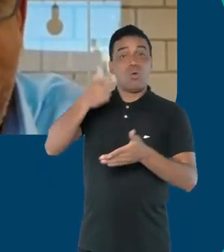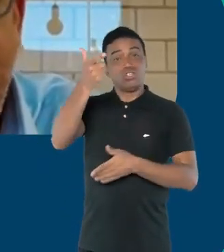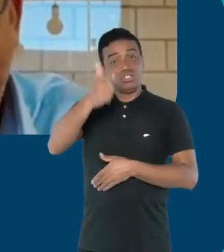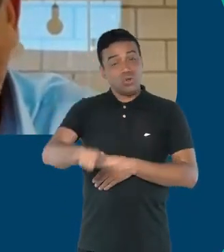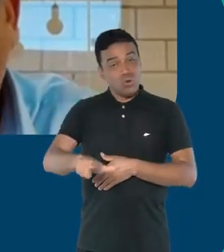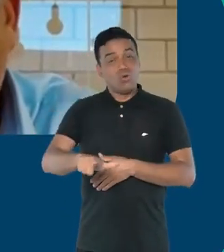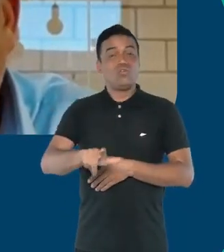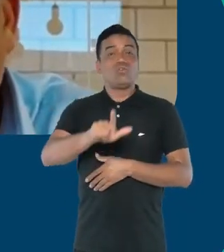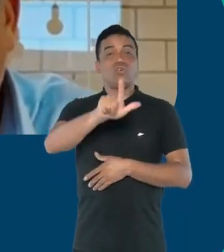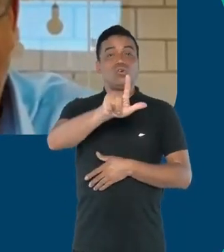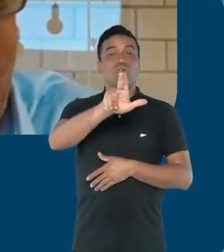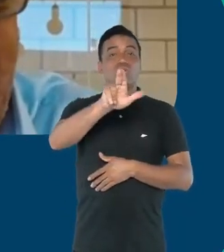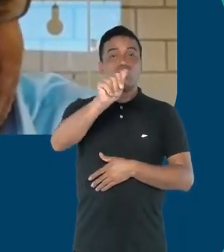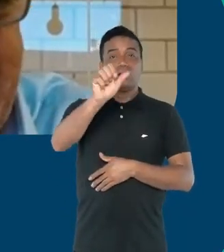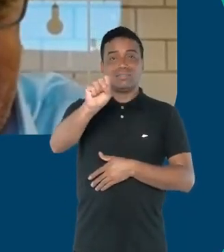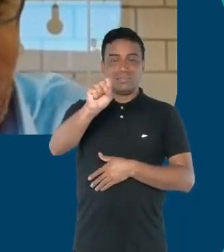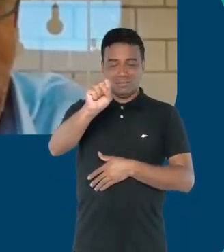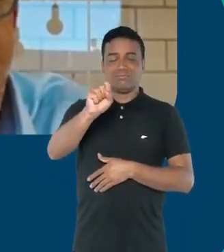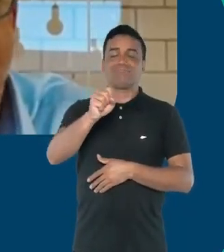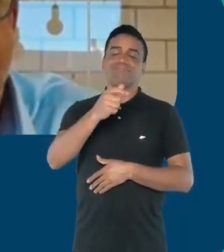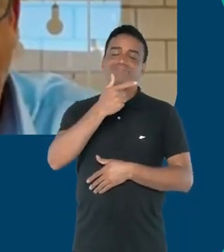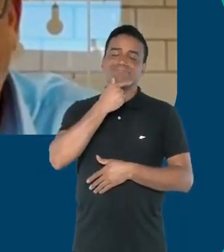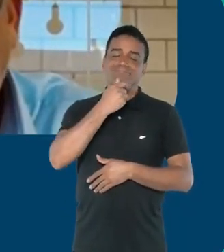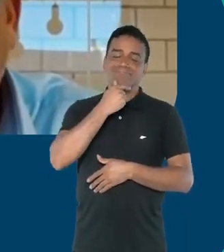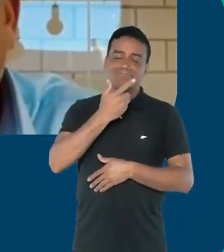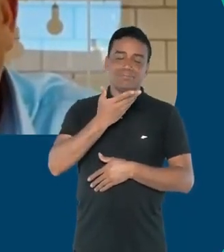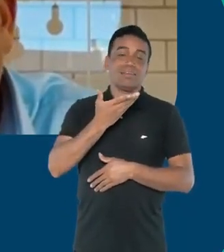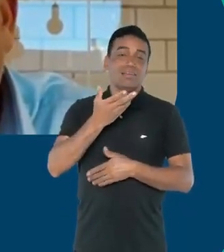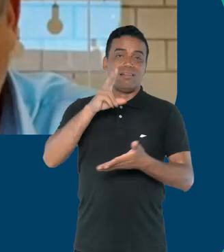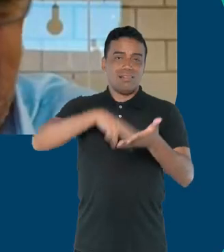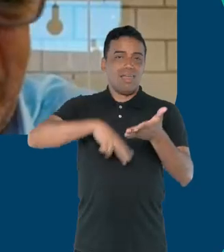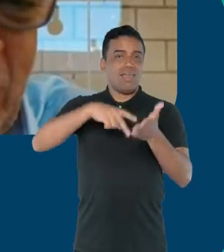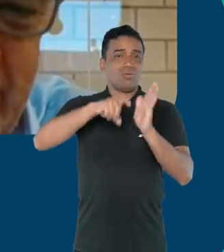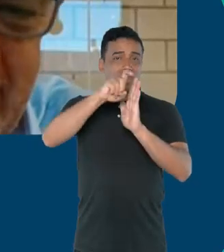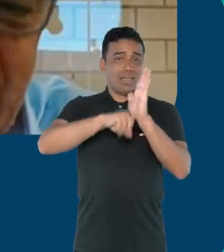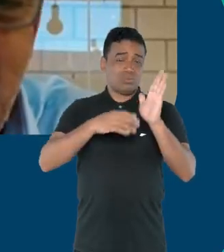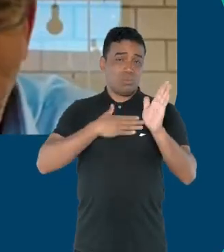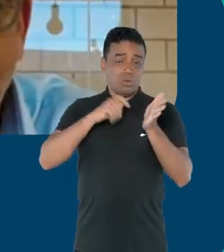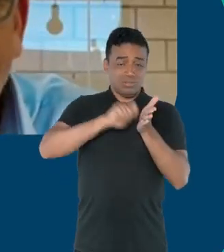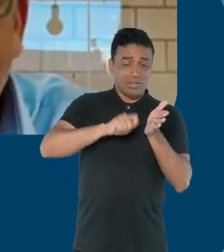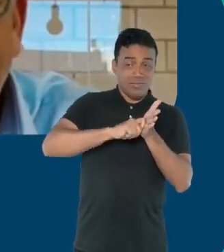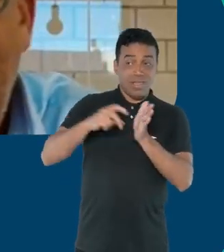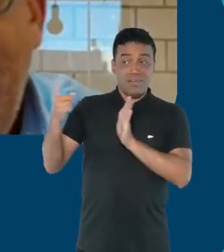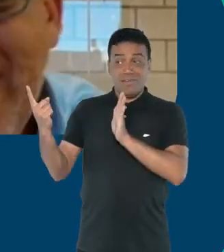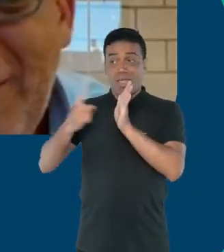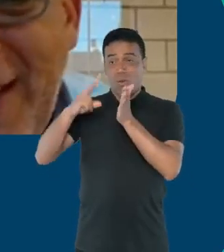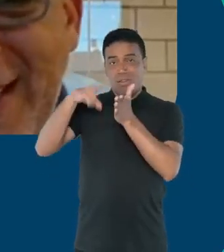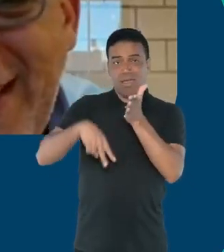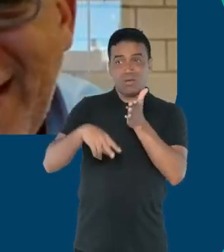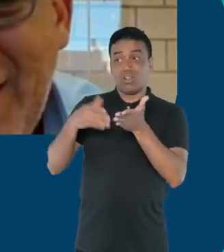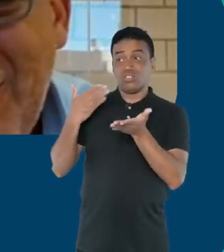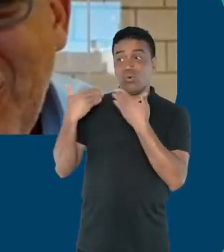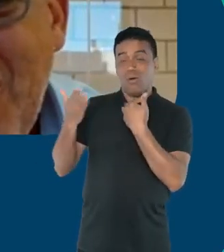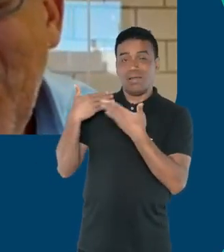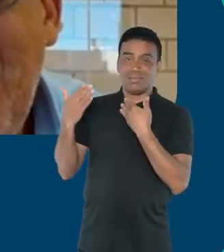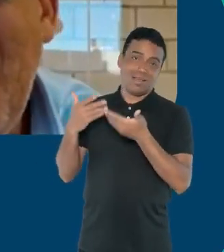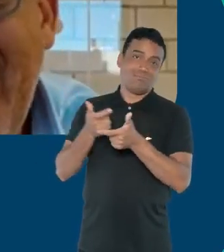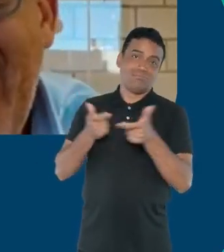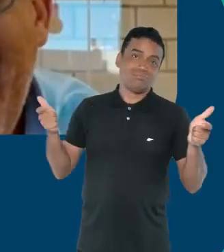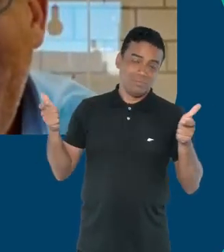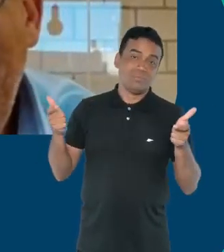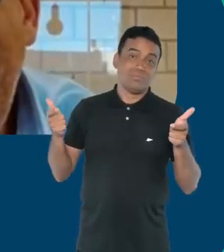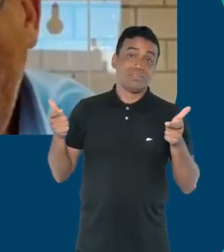Lucas Negri, que releu bastante os meus textos, e a gente conversava muito. Então, essa função